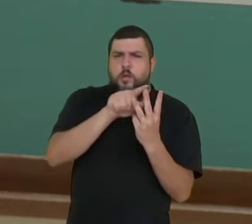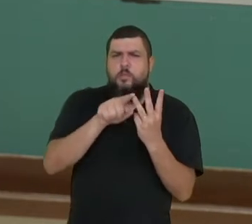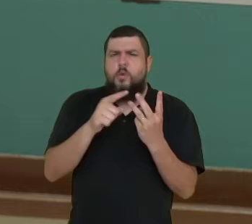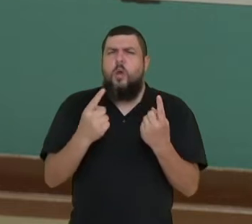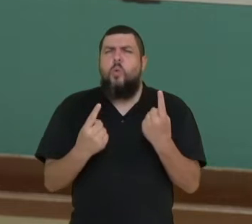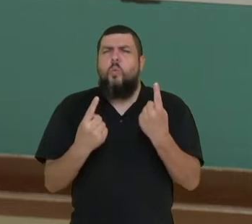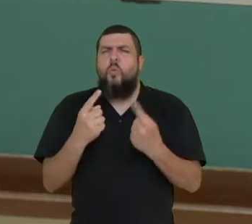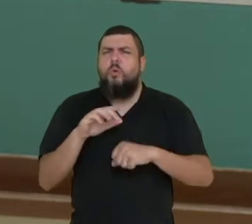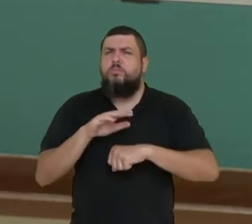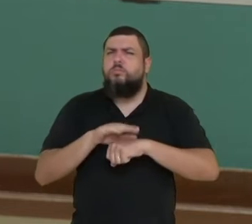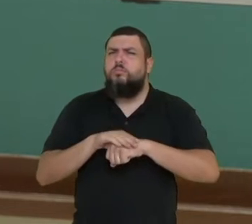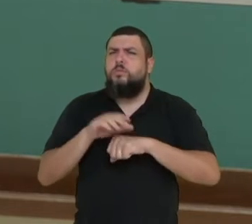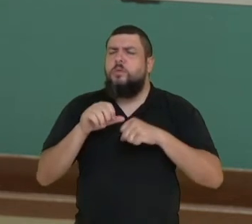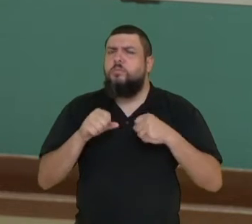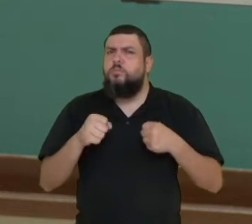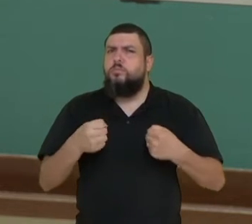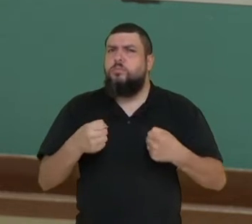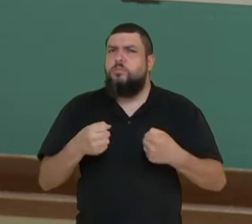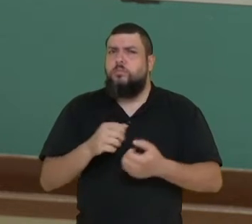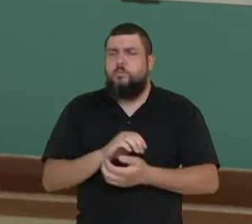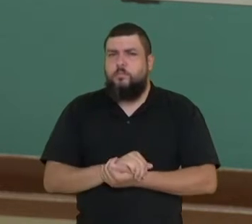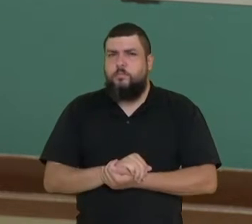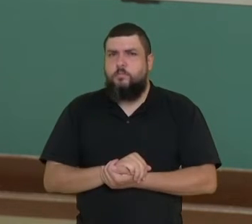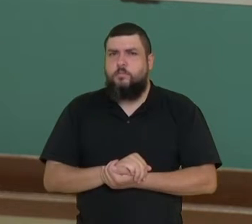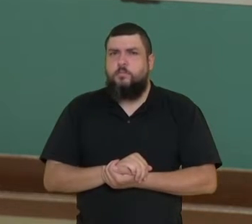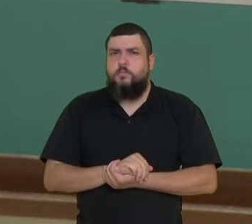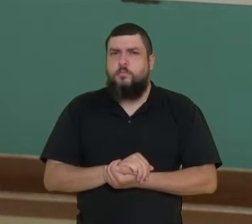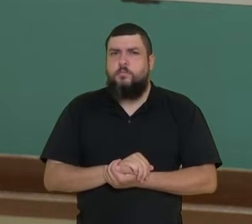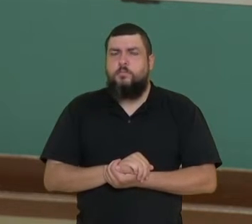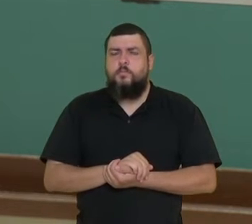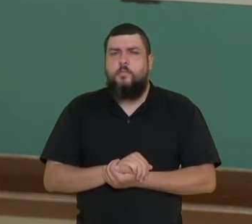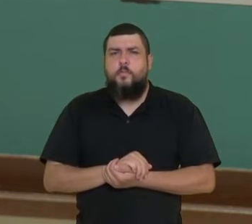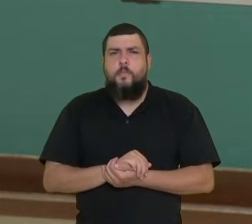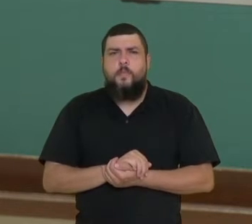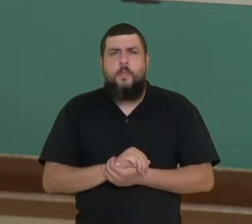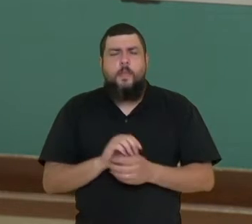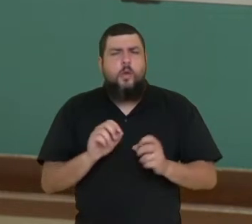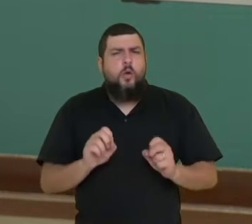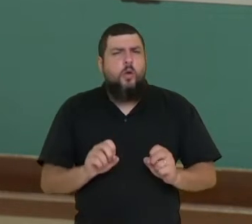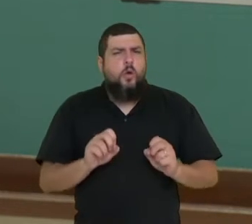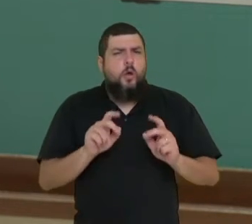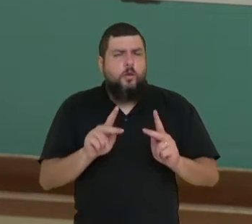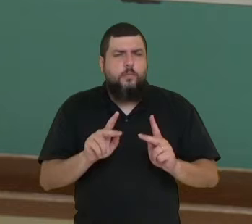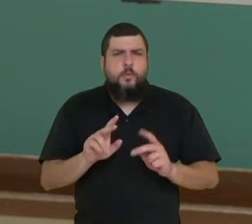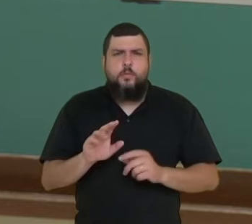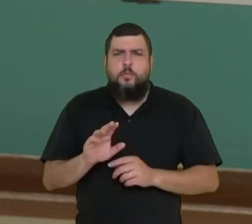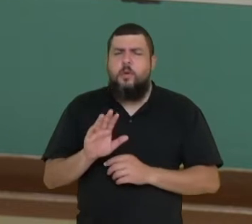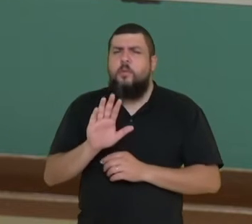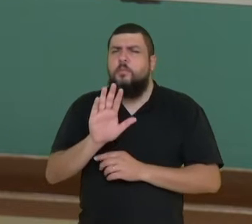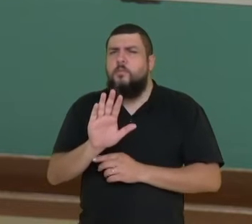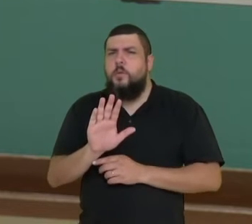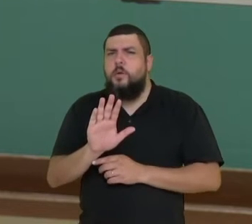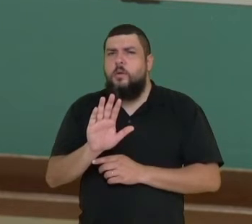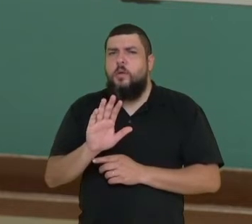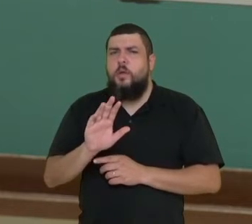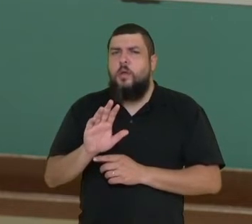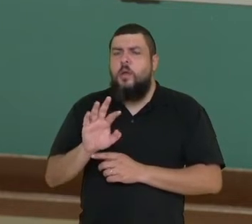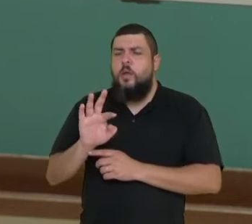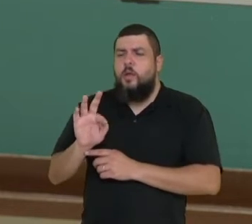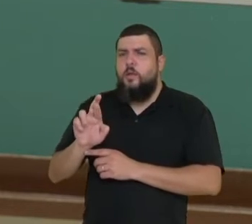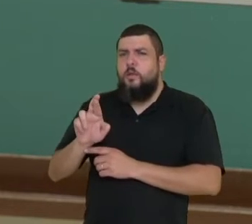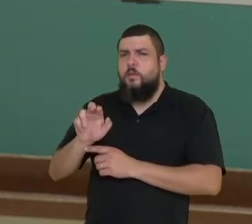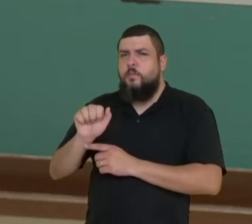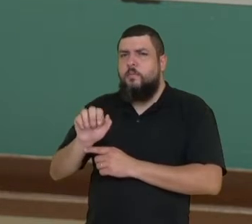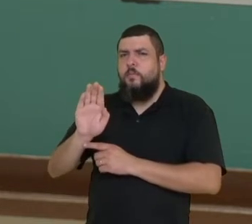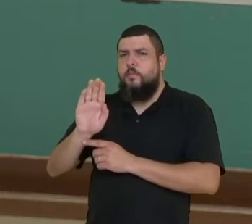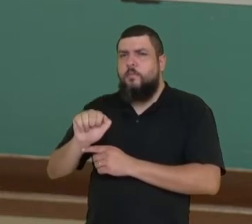trabalho? Então, primeira coisa, vamos relembrar o que é trabalho e vamos relacionar isso